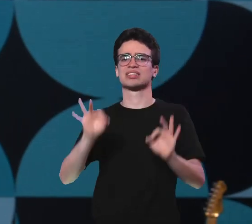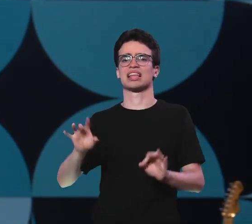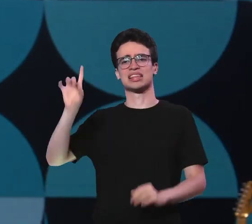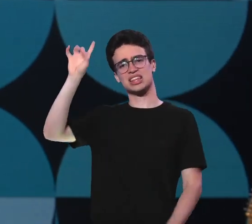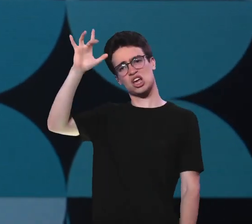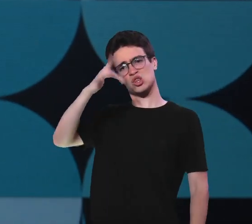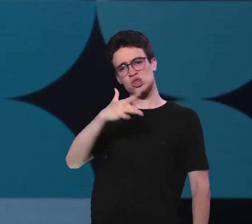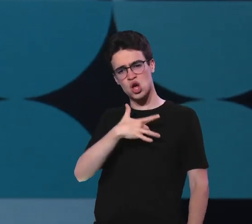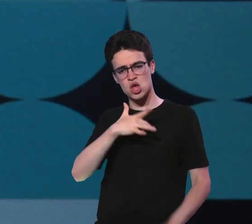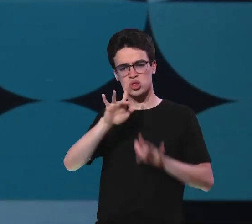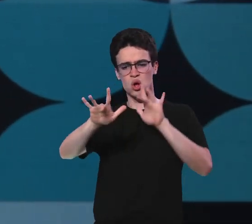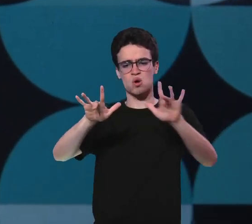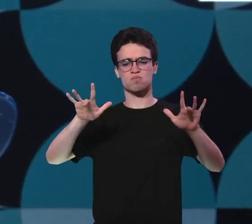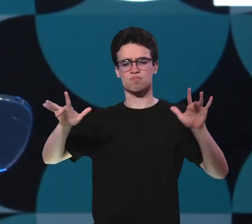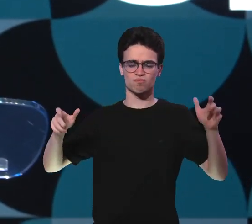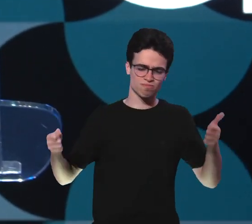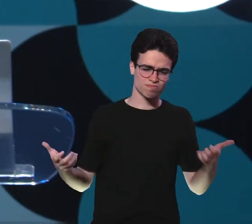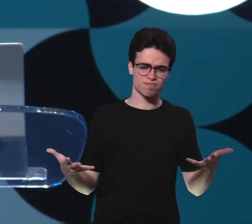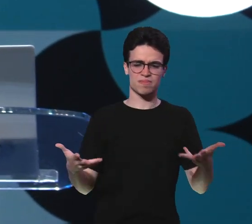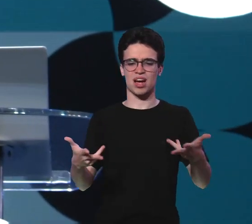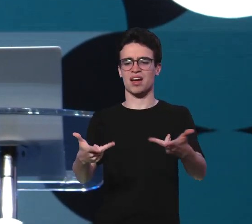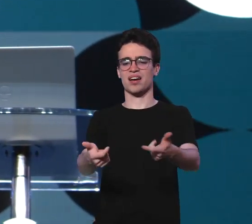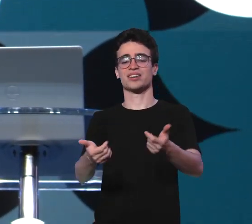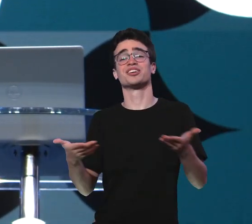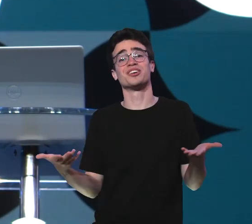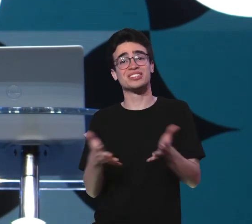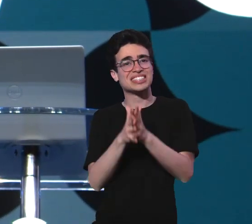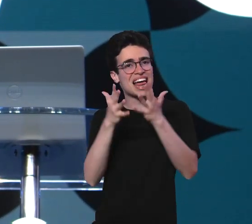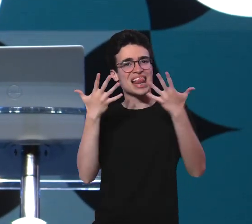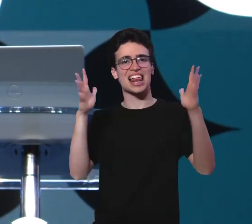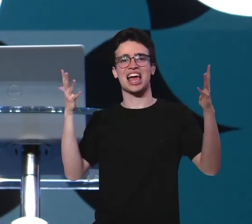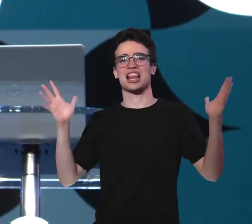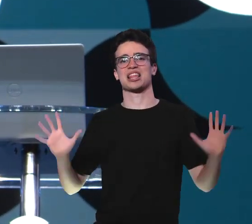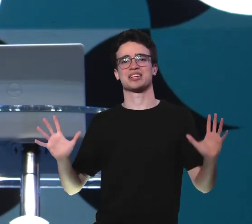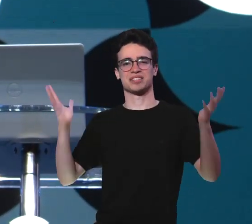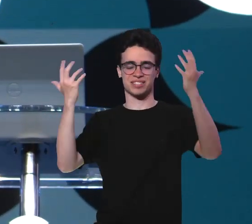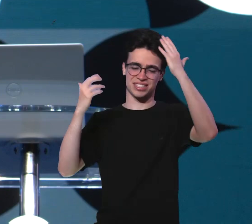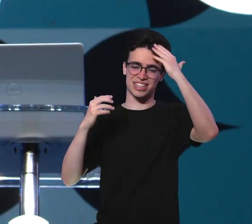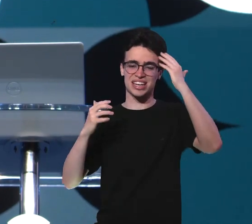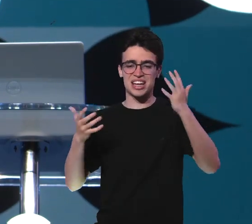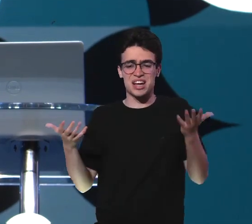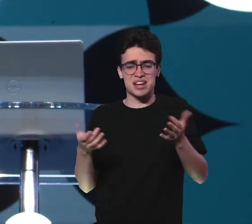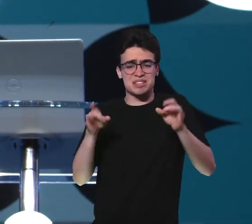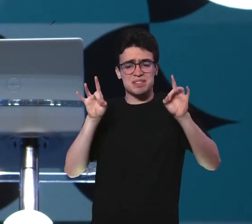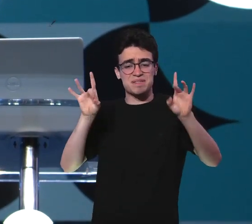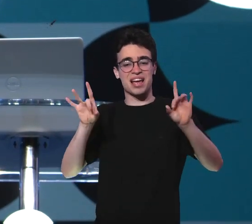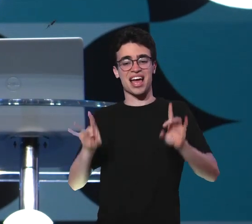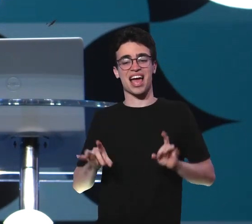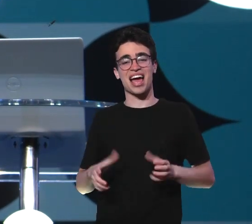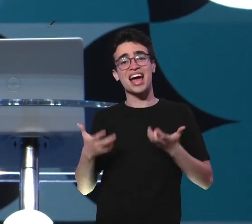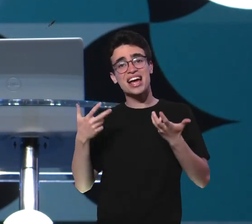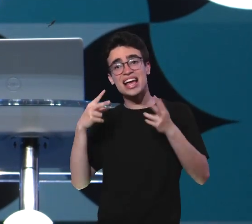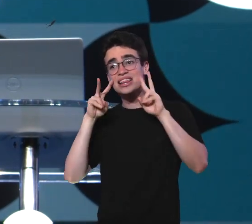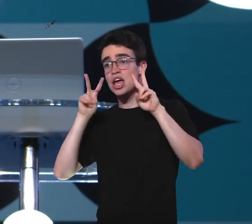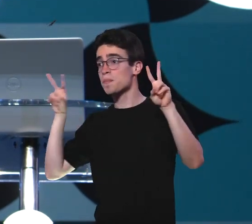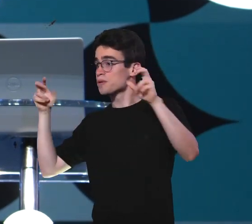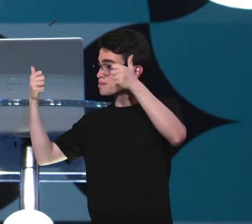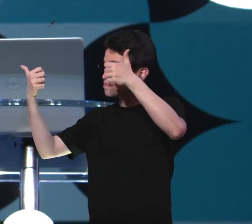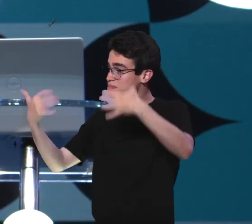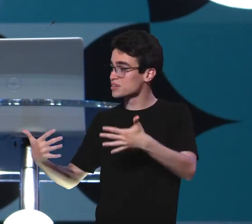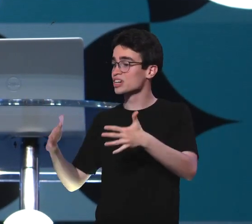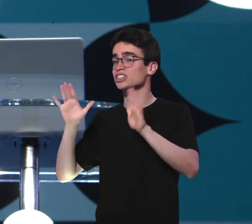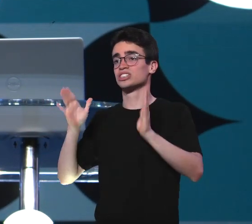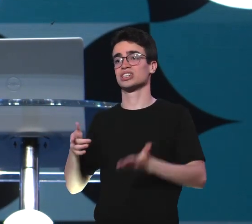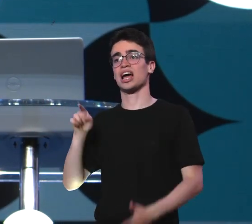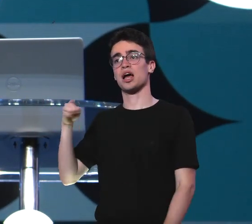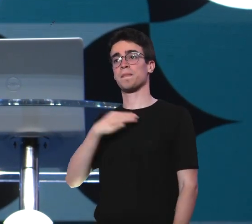coisas novas. E hoje é um dia de celebração. Em especial eu vou contar para você alguns testemunhos do que tem acontecido